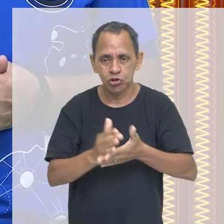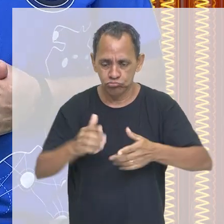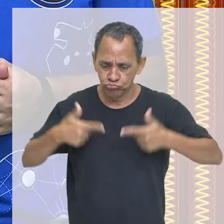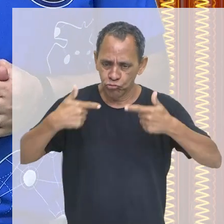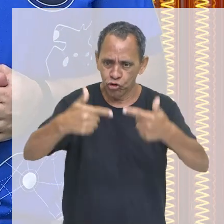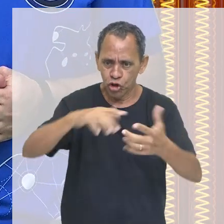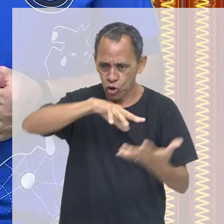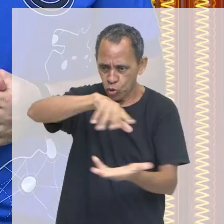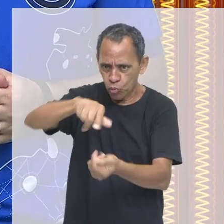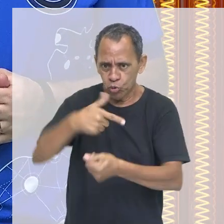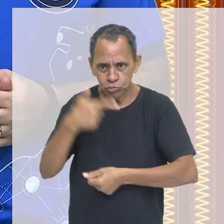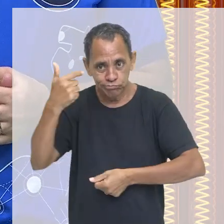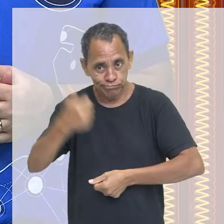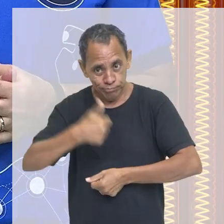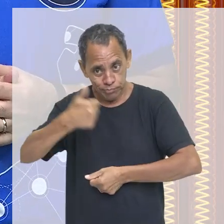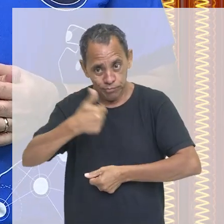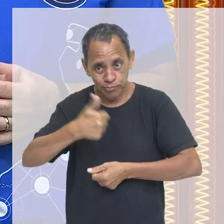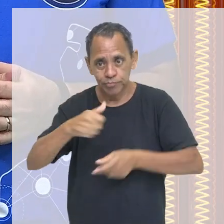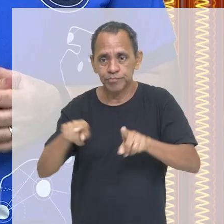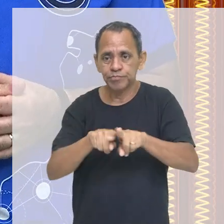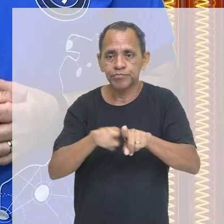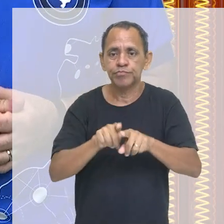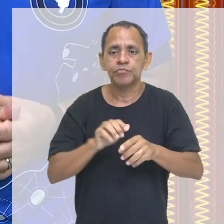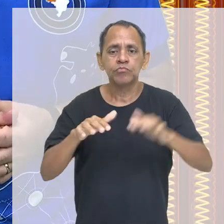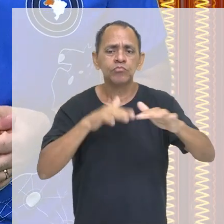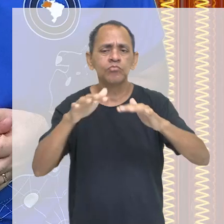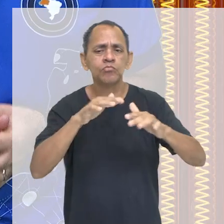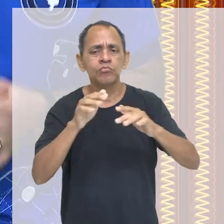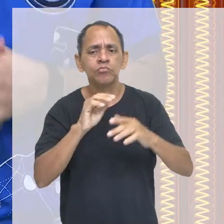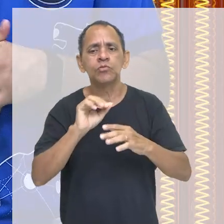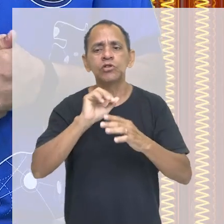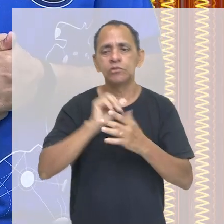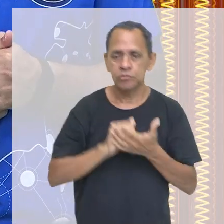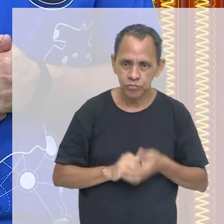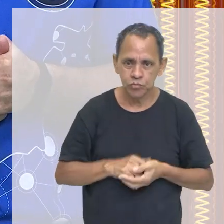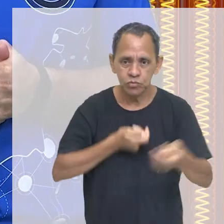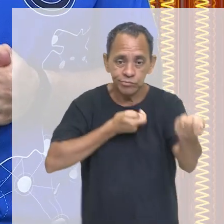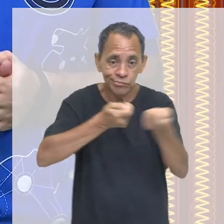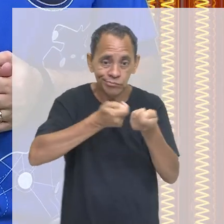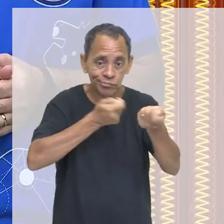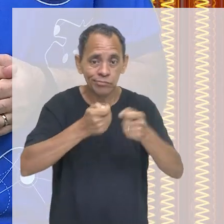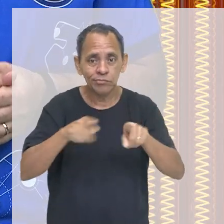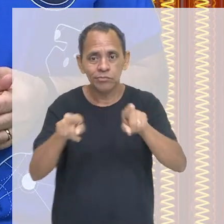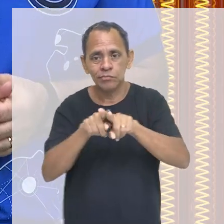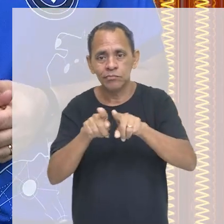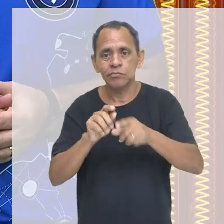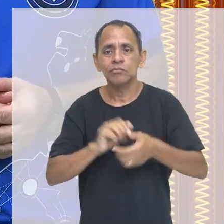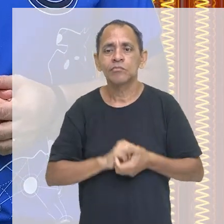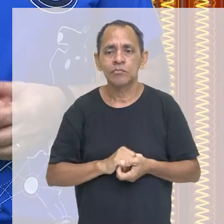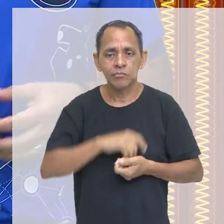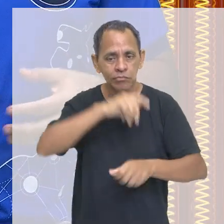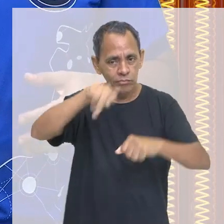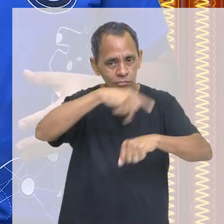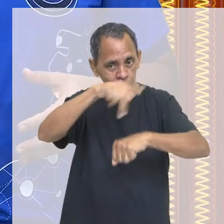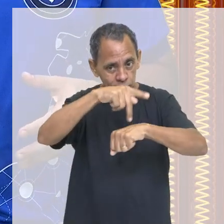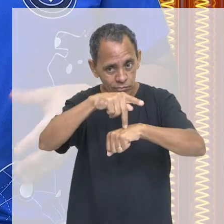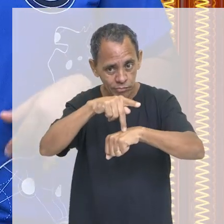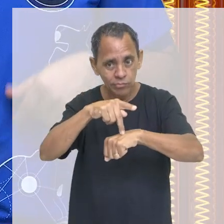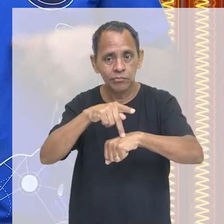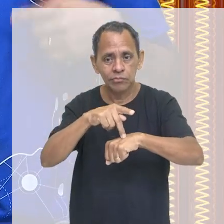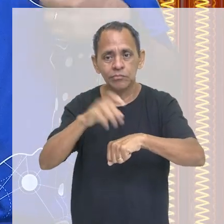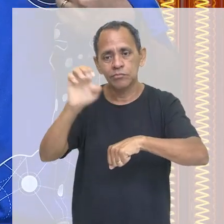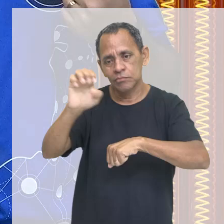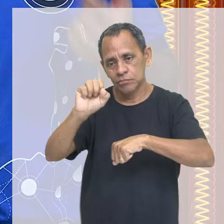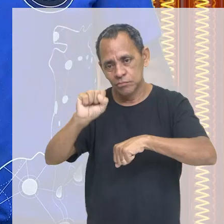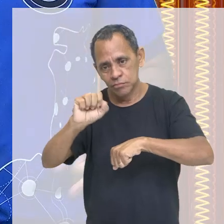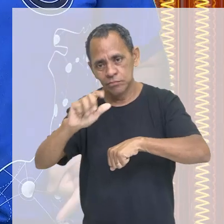pan-eslavismo, professor? É um movimento que defendia a unificação política dos países eslavos em um único país, que no caso seria